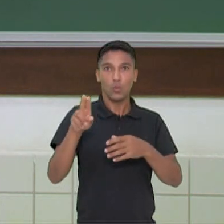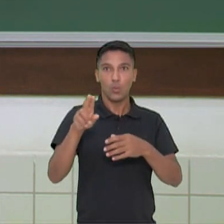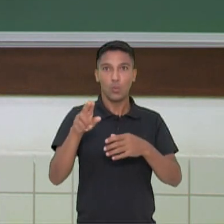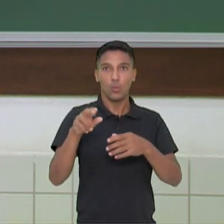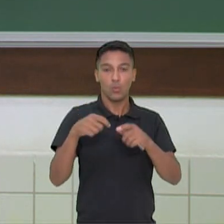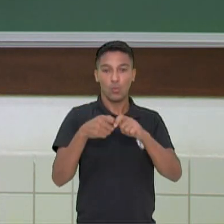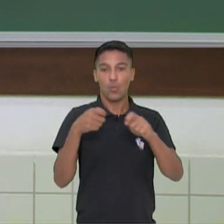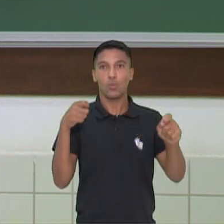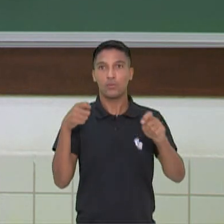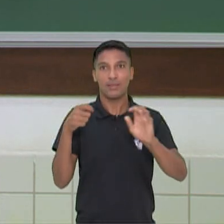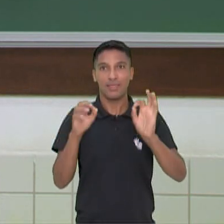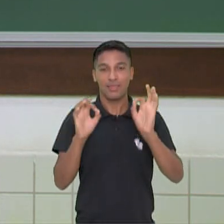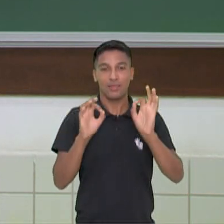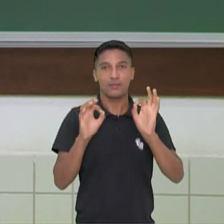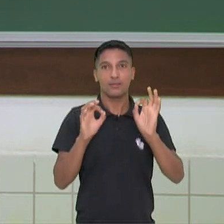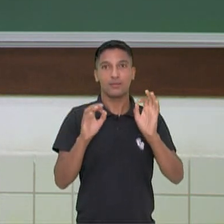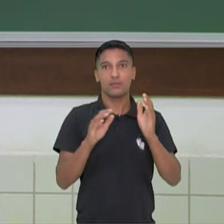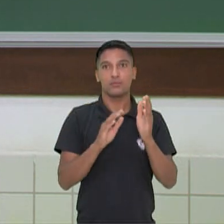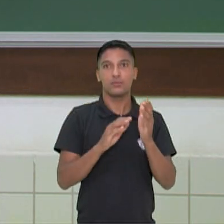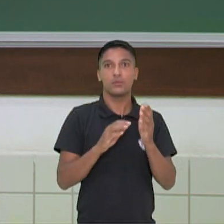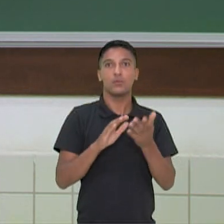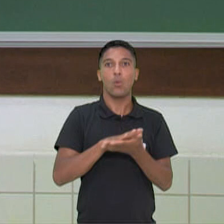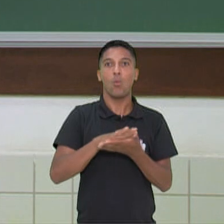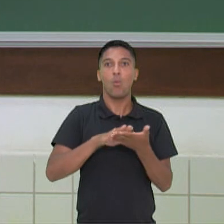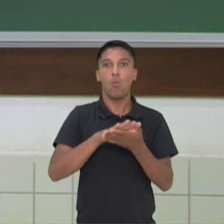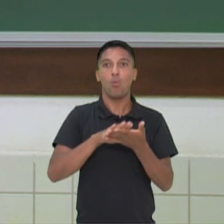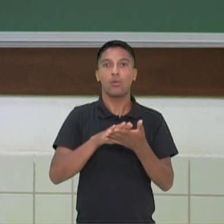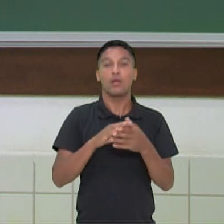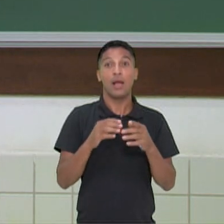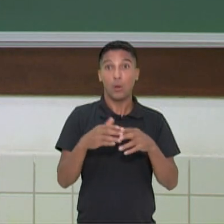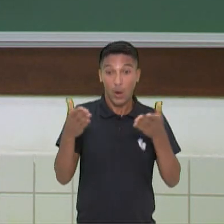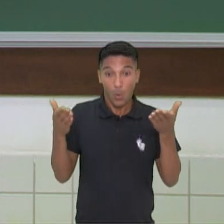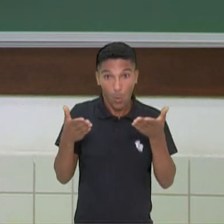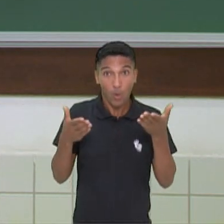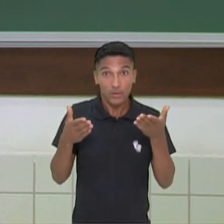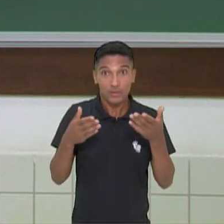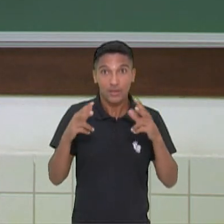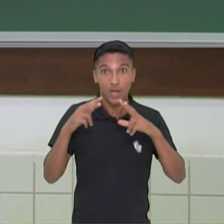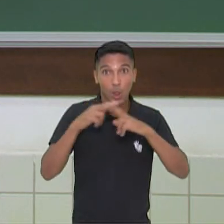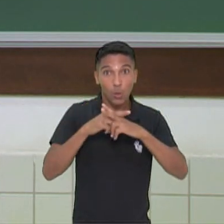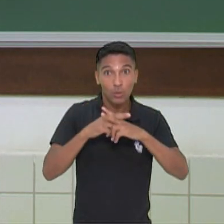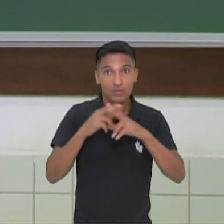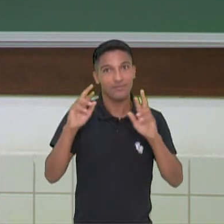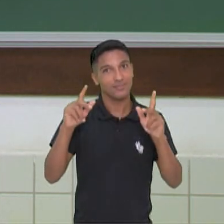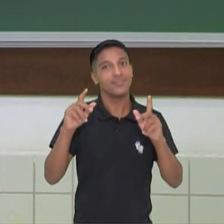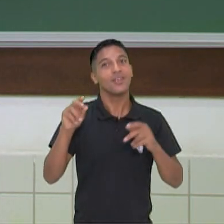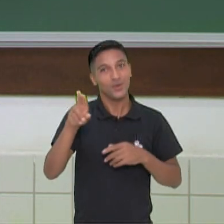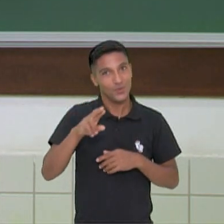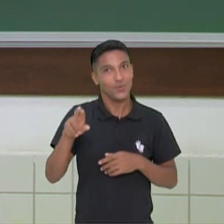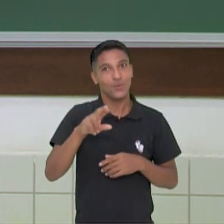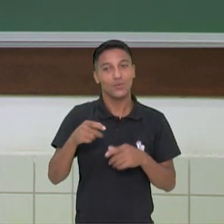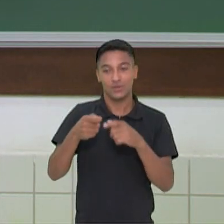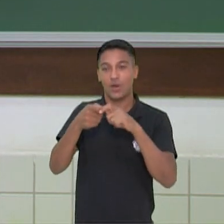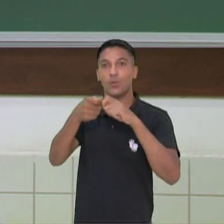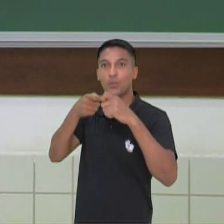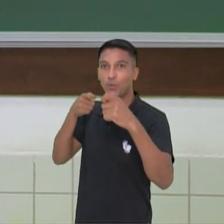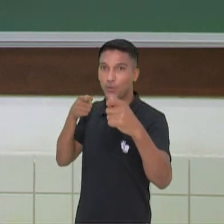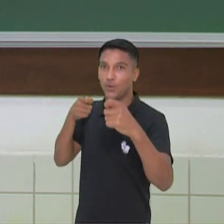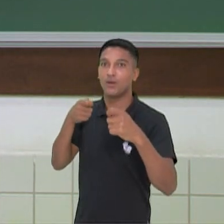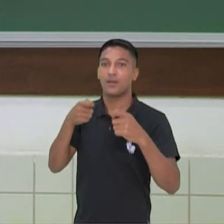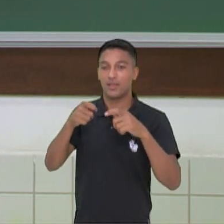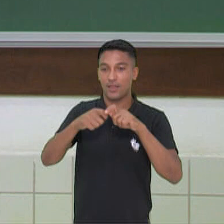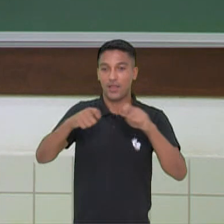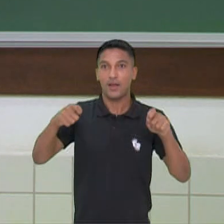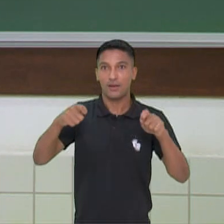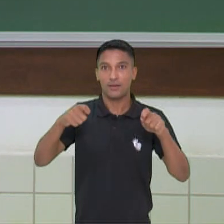instrumento não é um instrumento muito conhecido por nós principalmente pelos Filmes né um